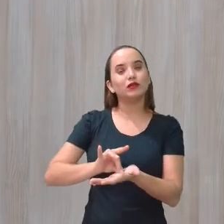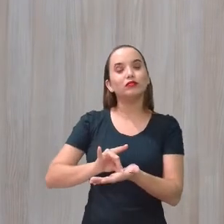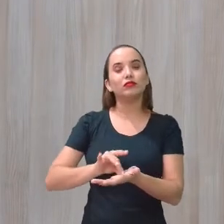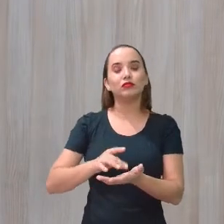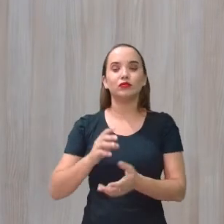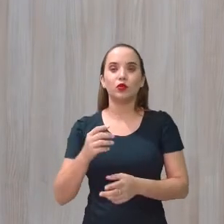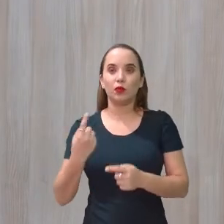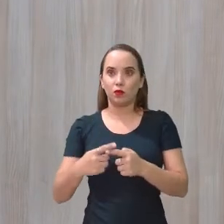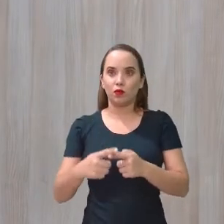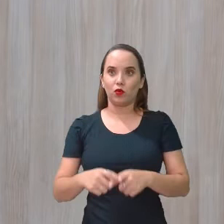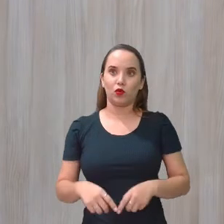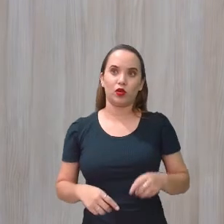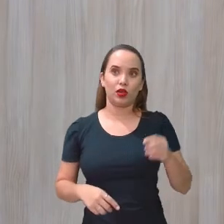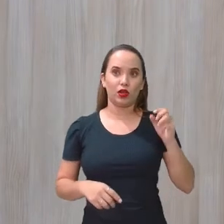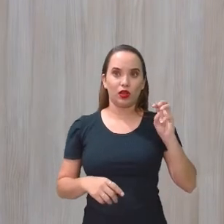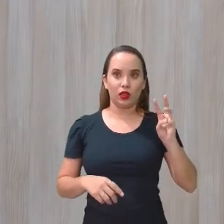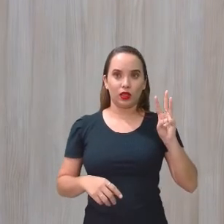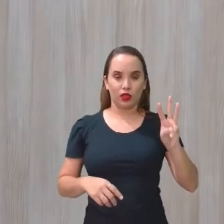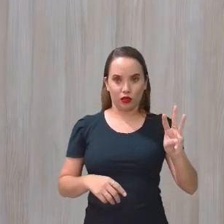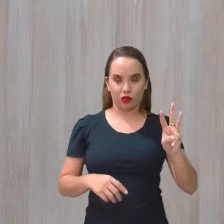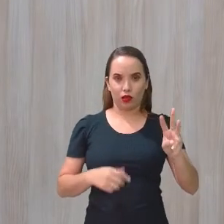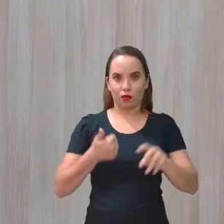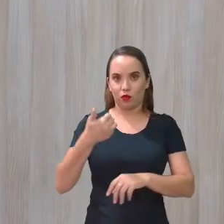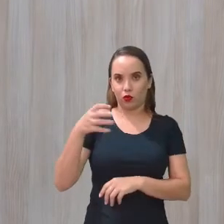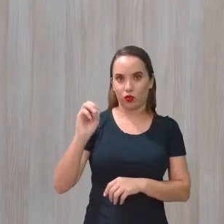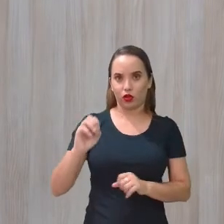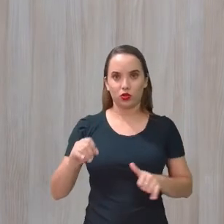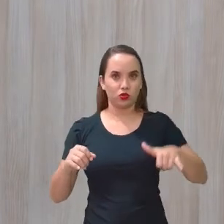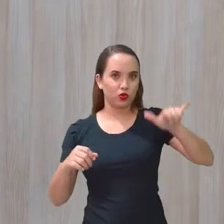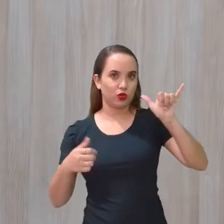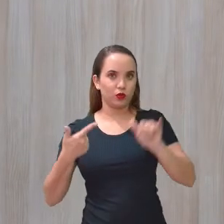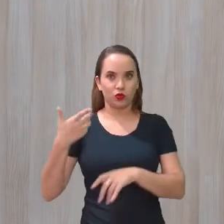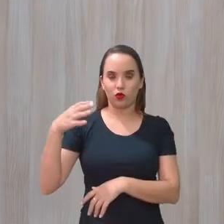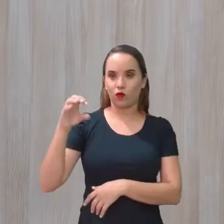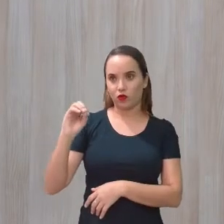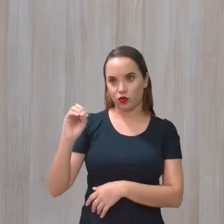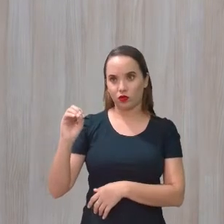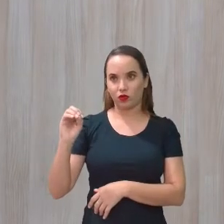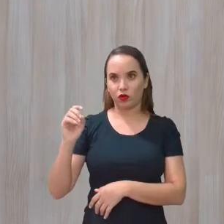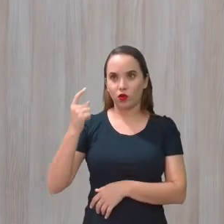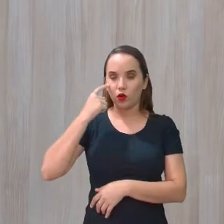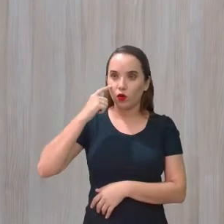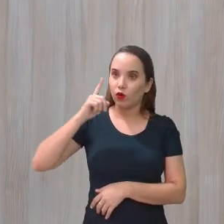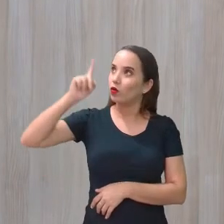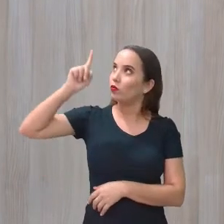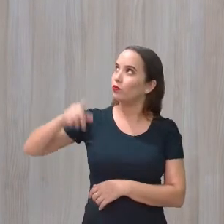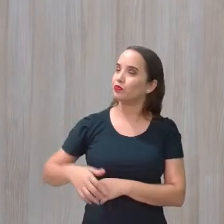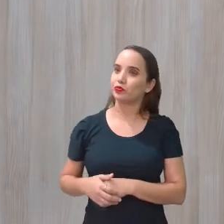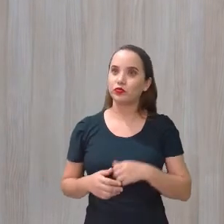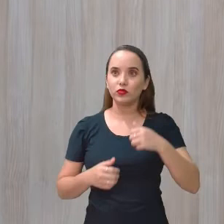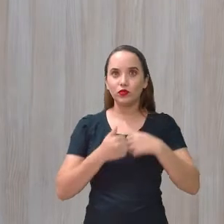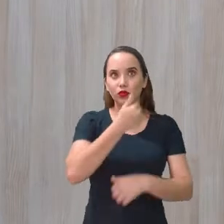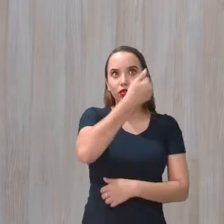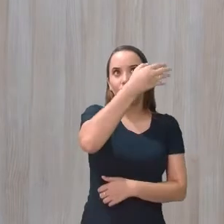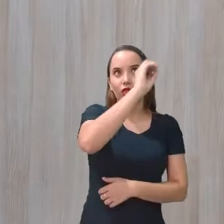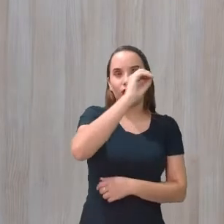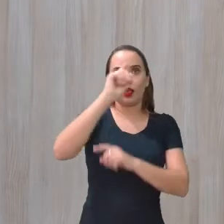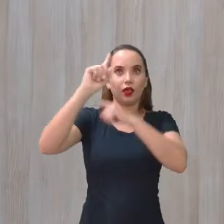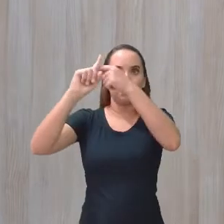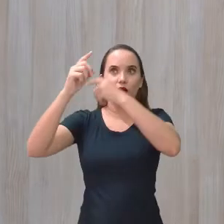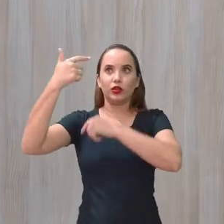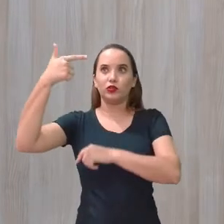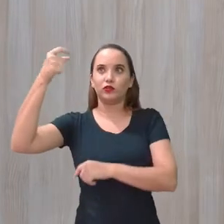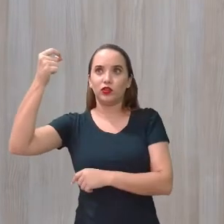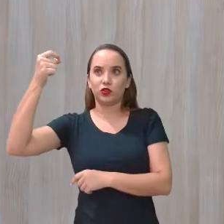W 10, Y 20. No caso aqui, ó, 10 mais 20,